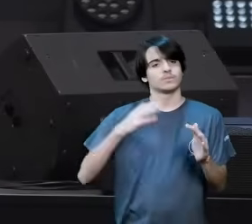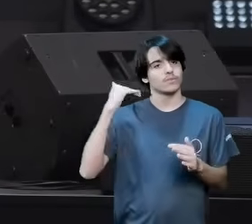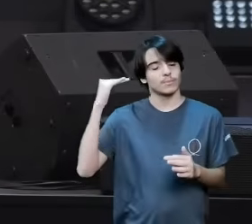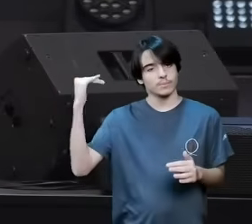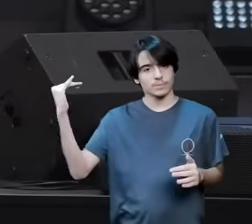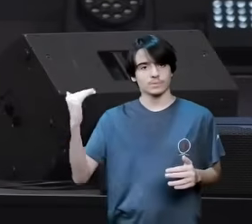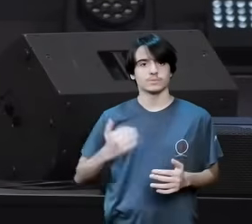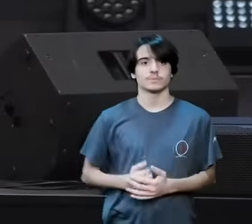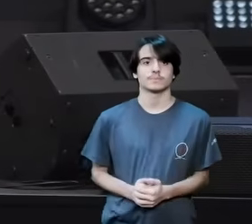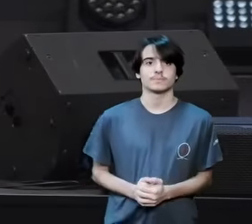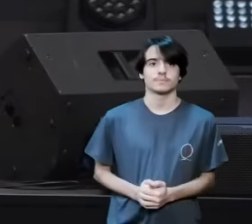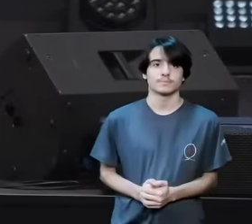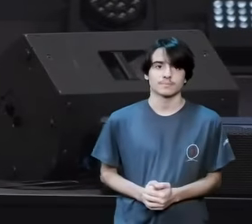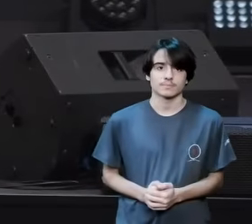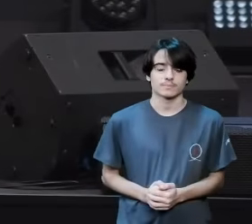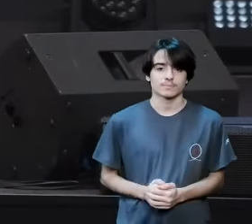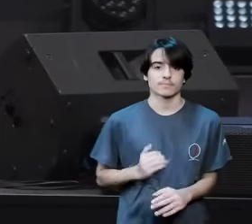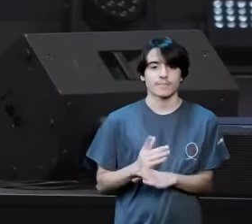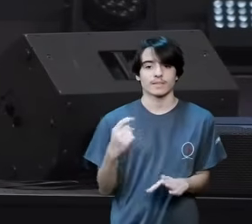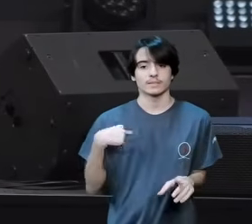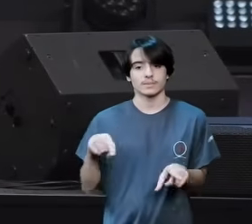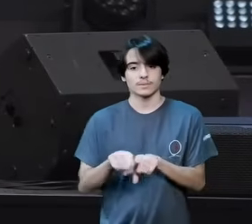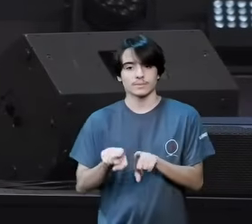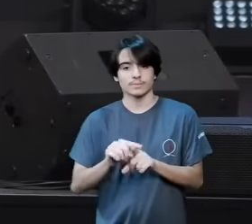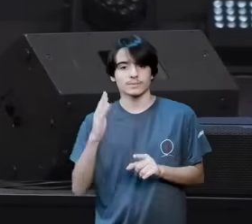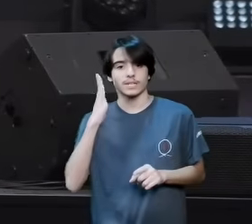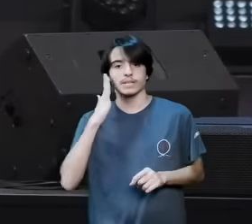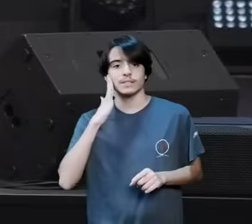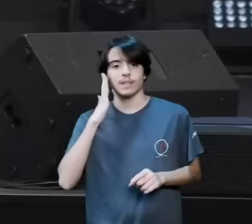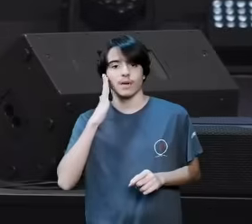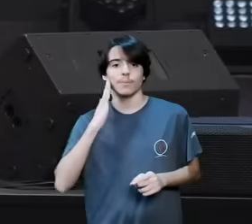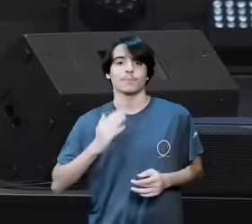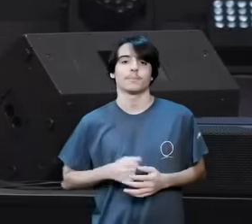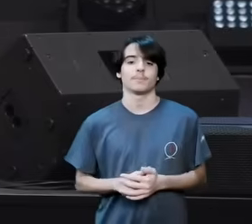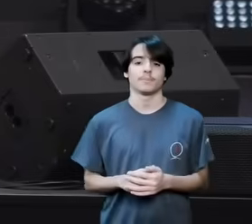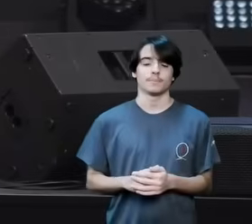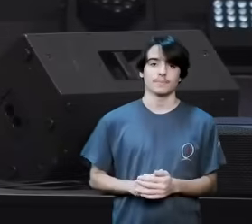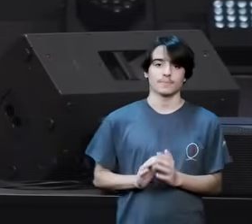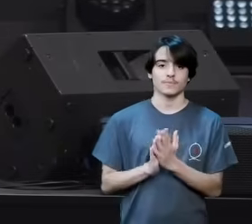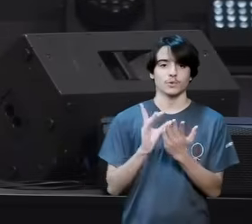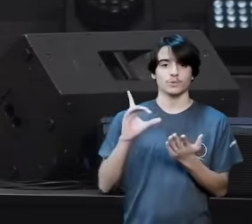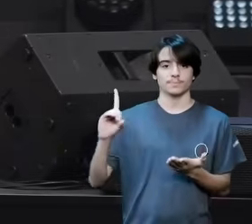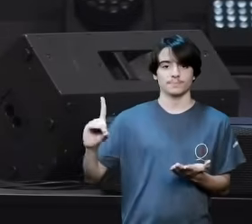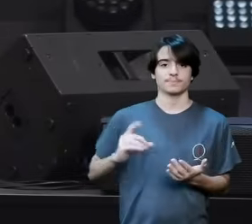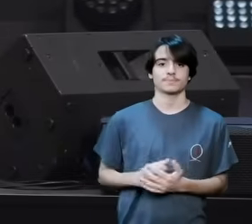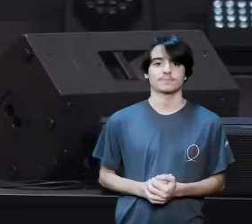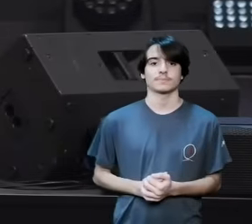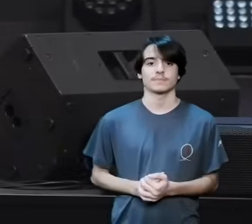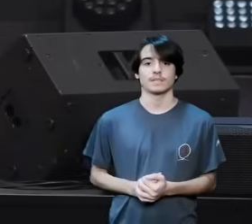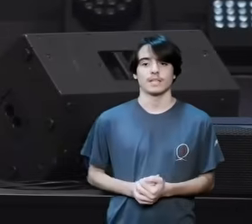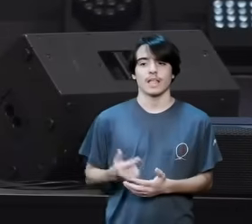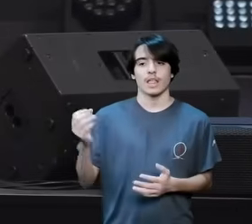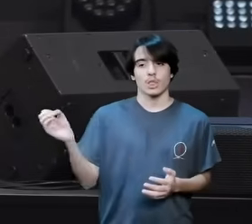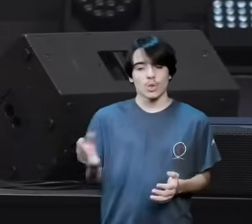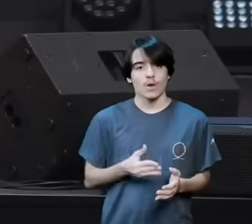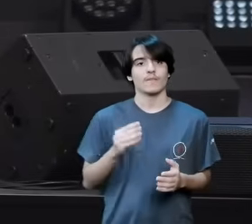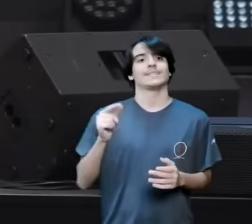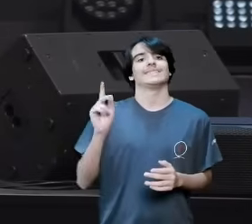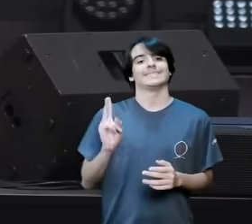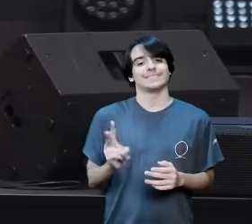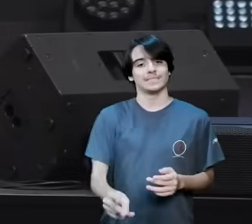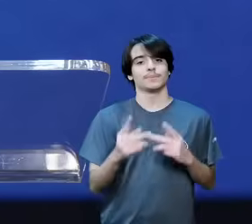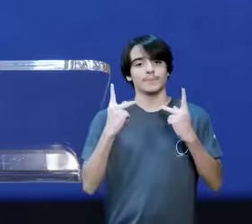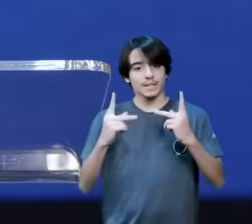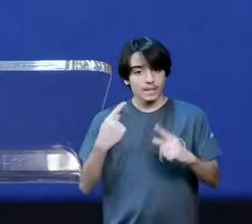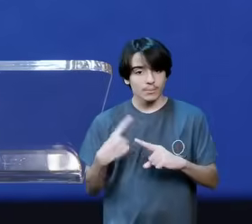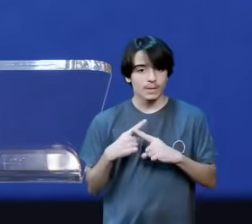conhecida, mas eu também sei que a palavra do Senhor, ela é nova todas as vezes que ela é falada, porque